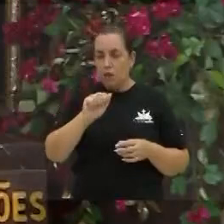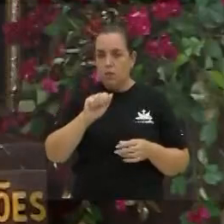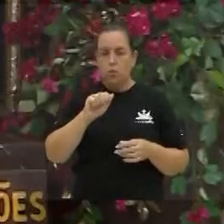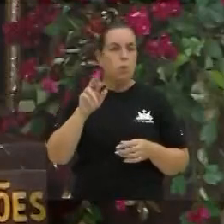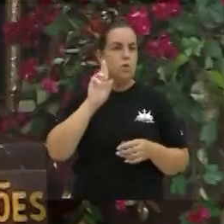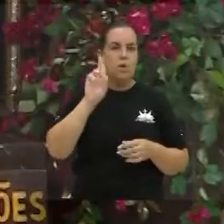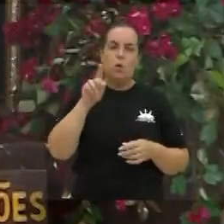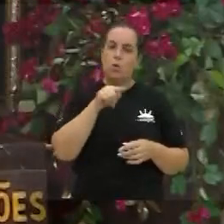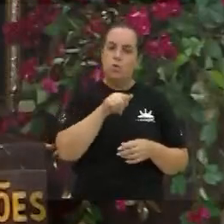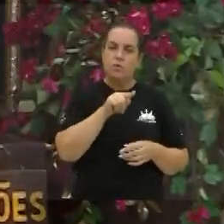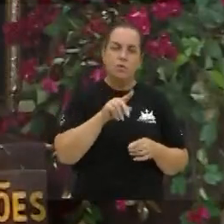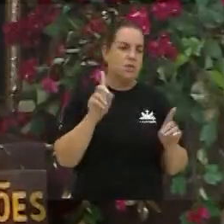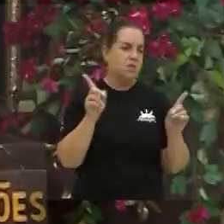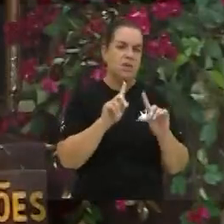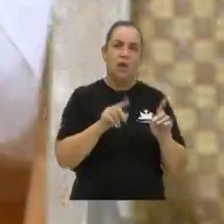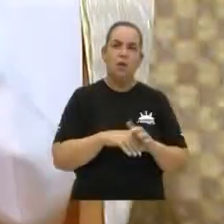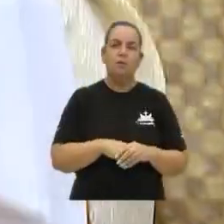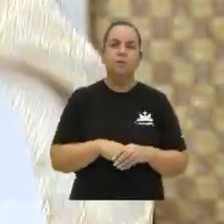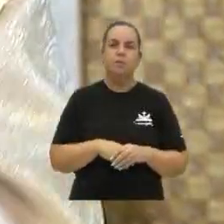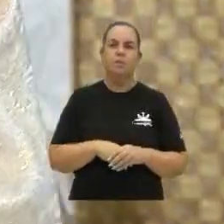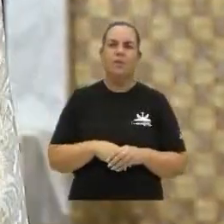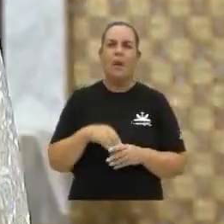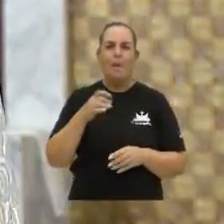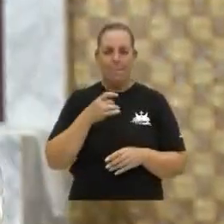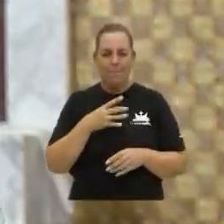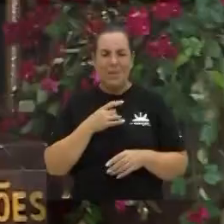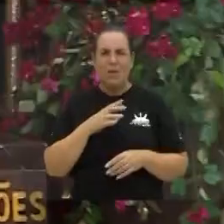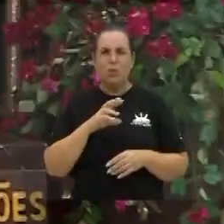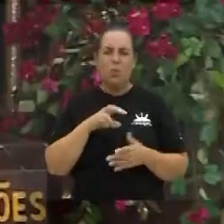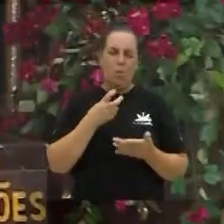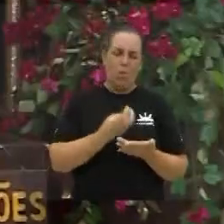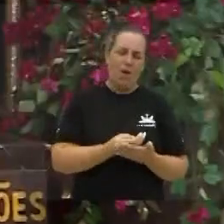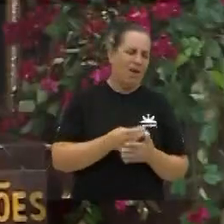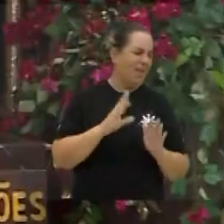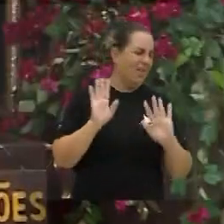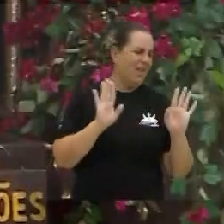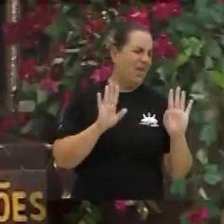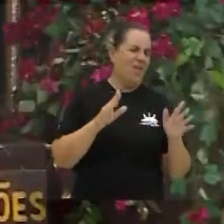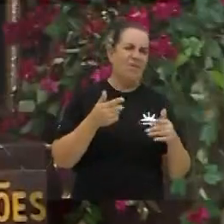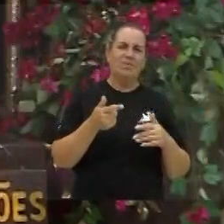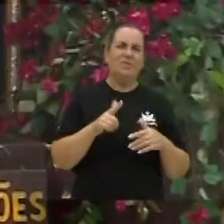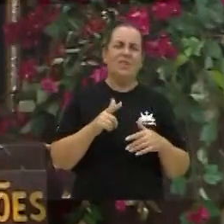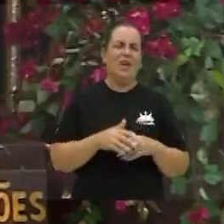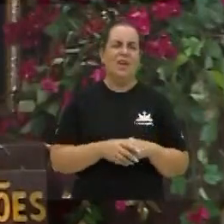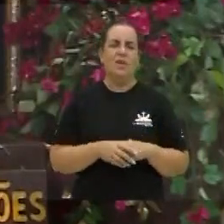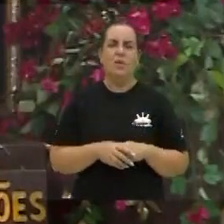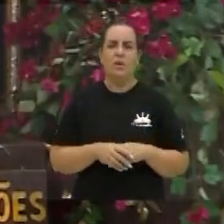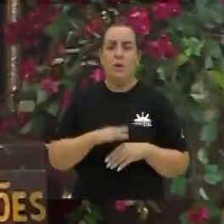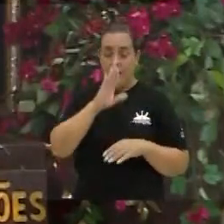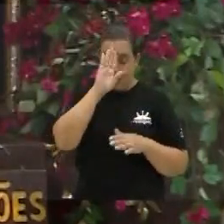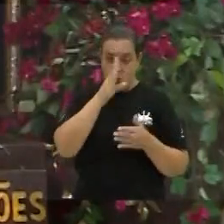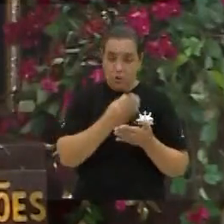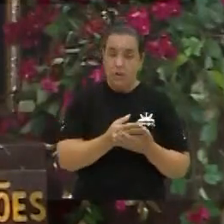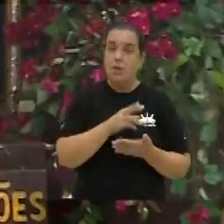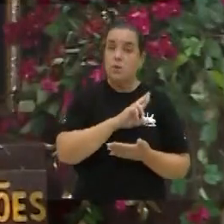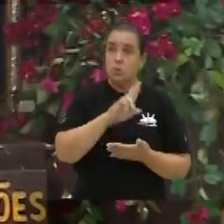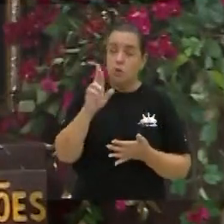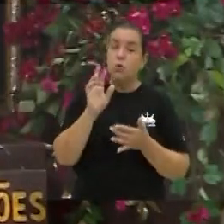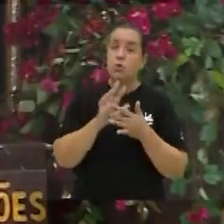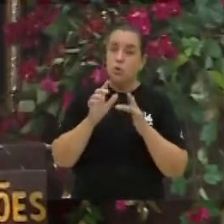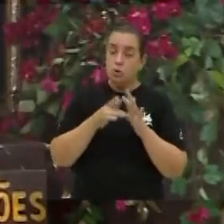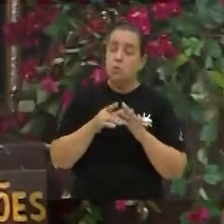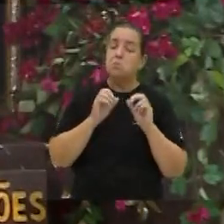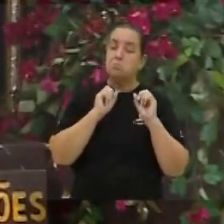Começaram as matanças. Não tenham medo de morrer, se acreditarem no Senhor, o teu Senhor é